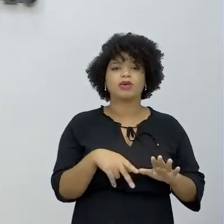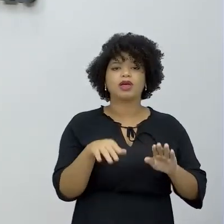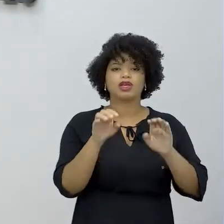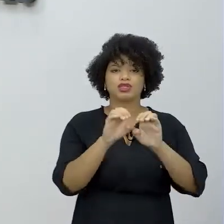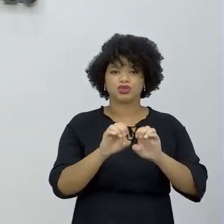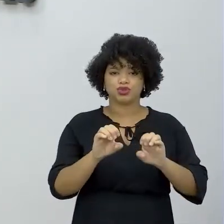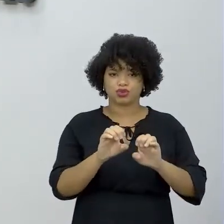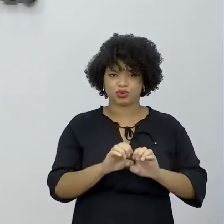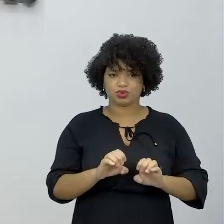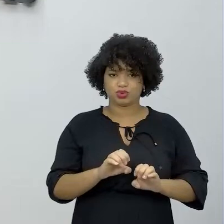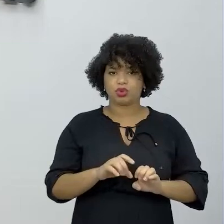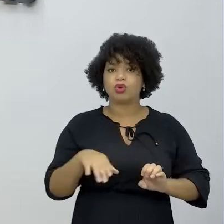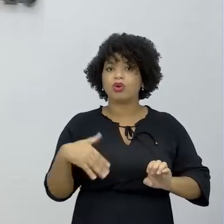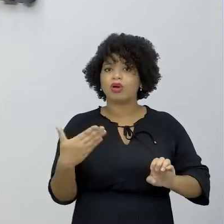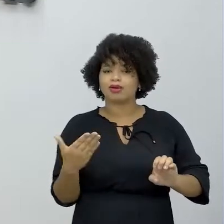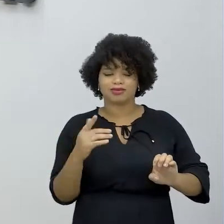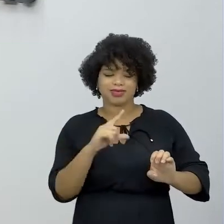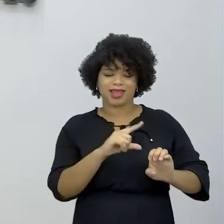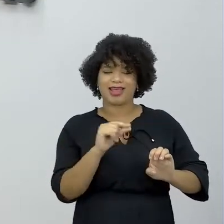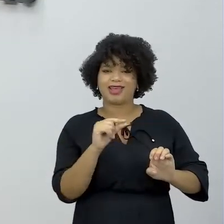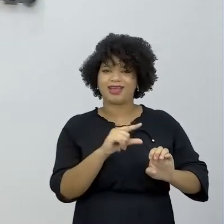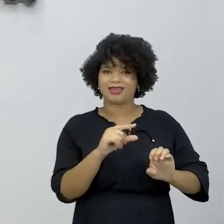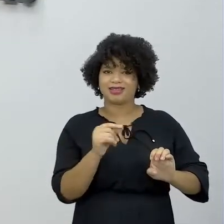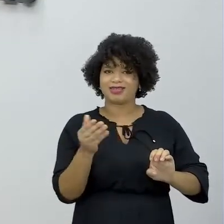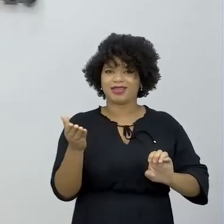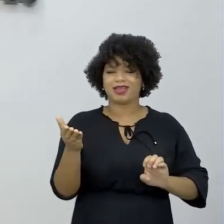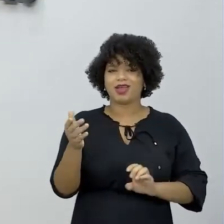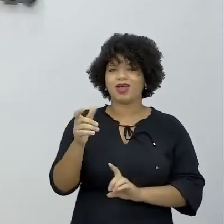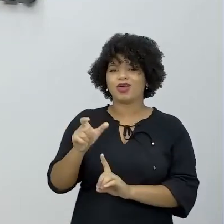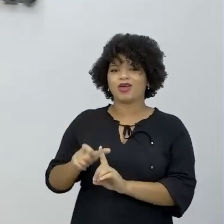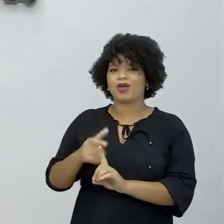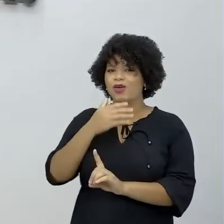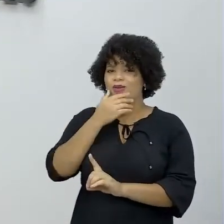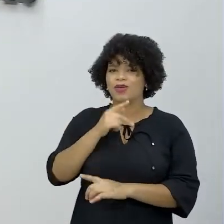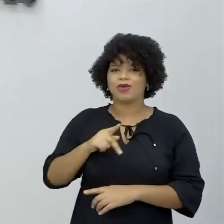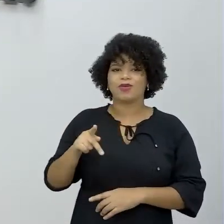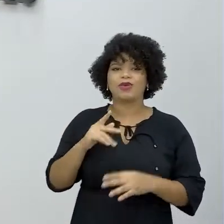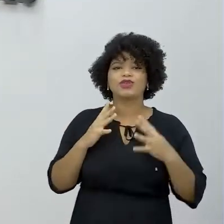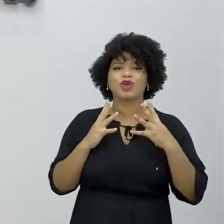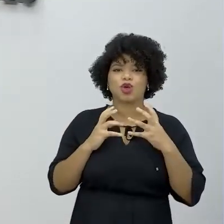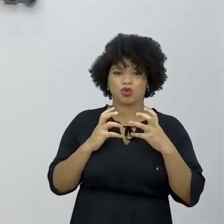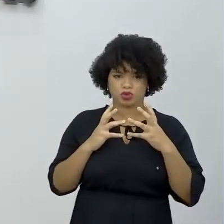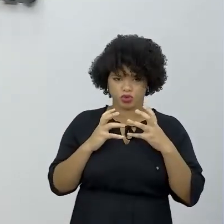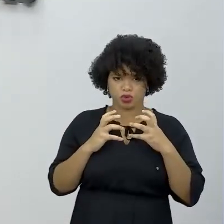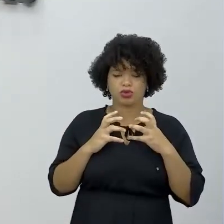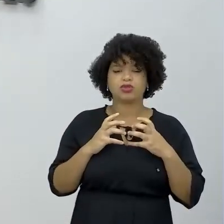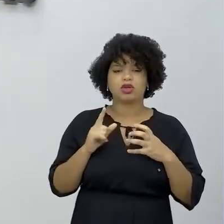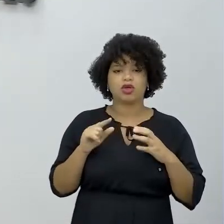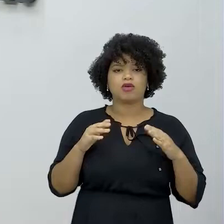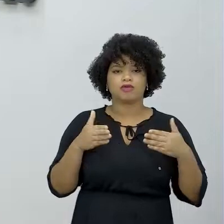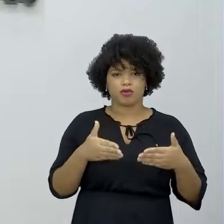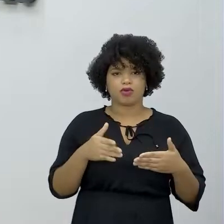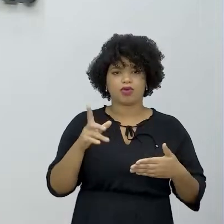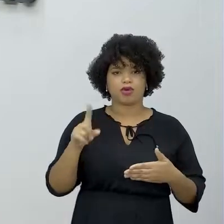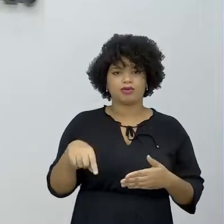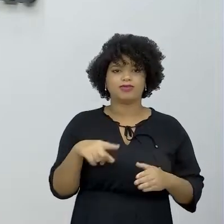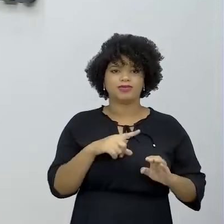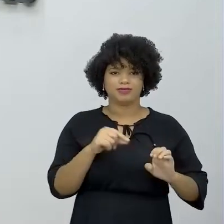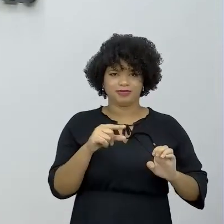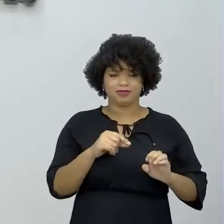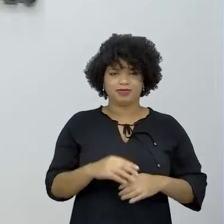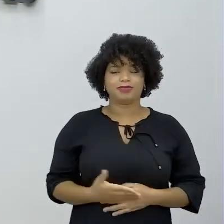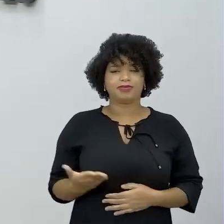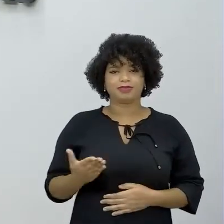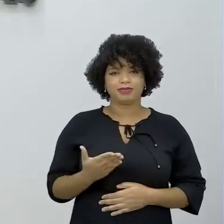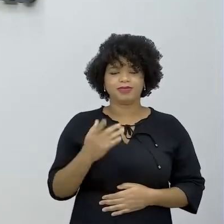e empreendedorismo. E o professor Tony está aqui para falar justamente deste eixo, empreendedorismo. Está bem? Eu vou colocar na